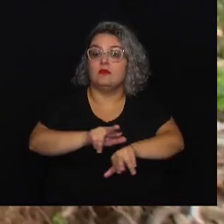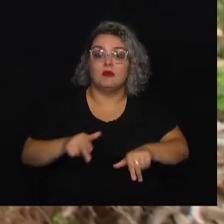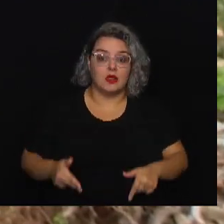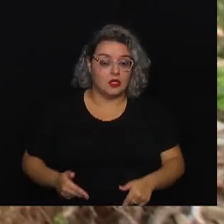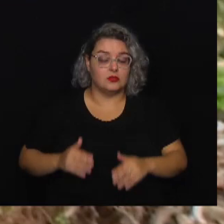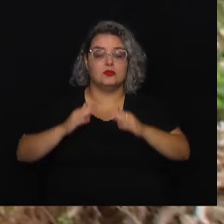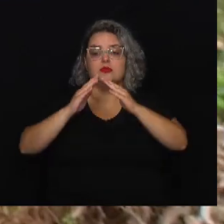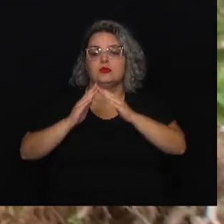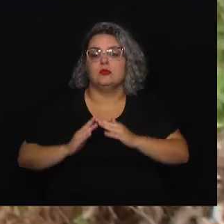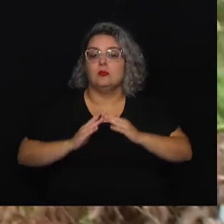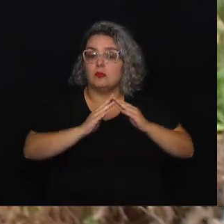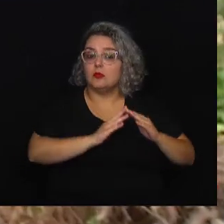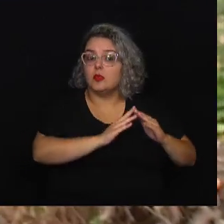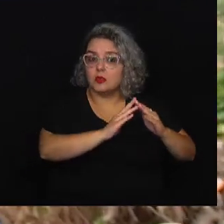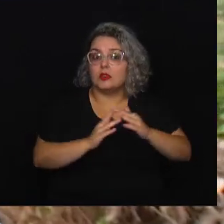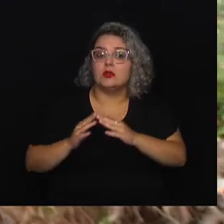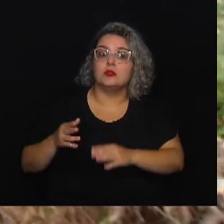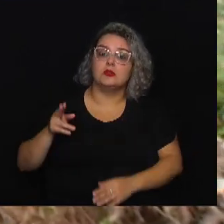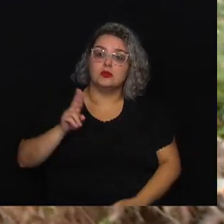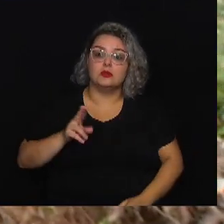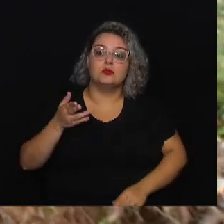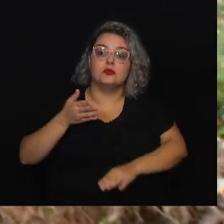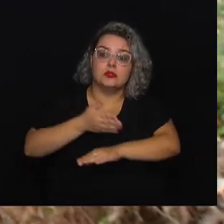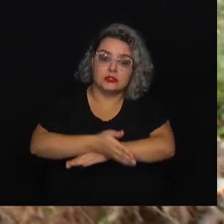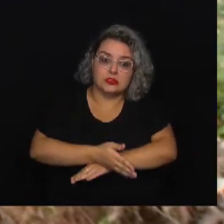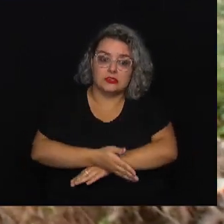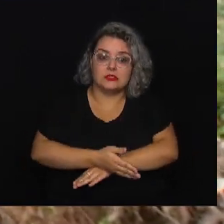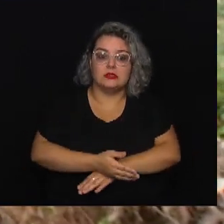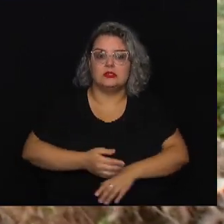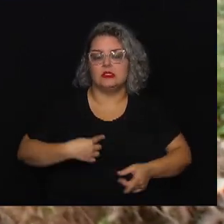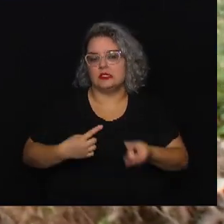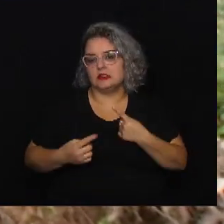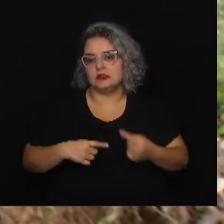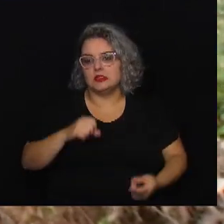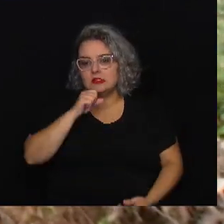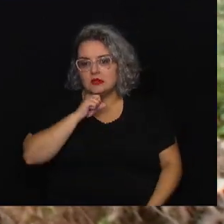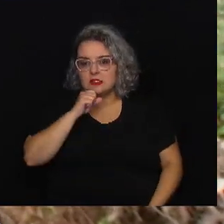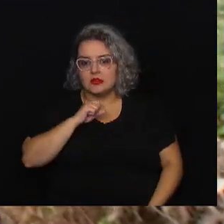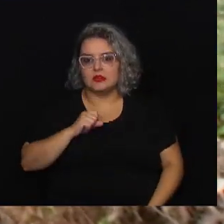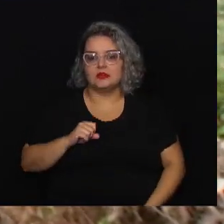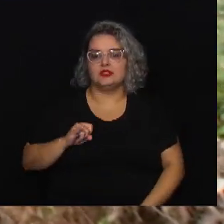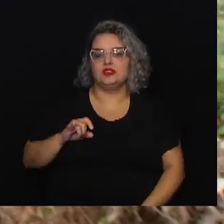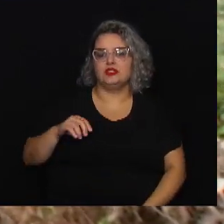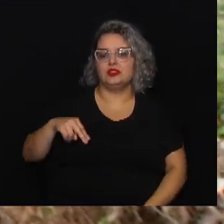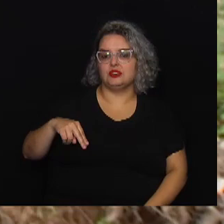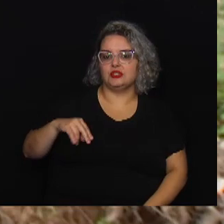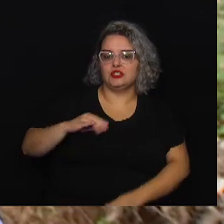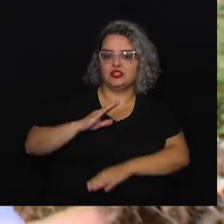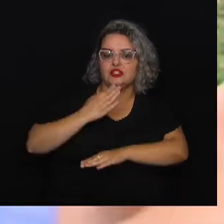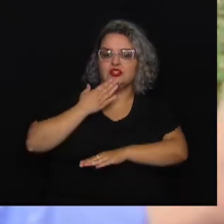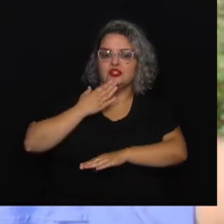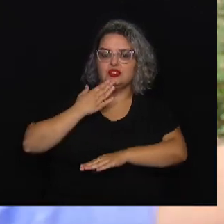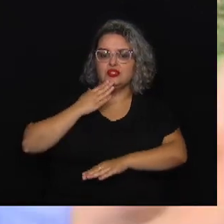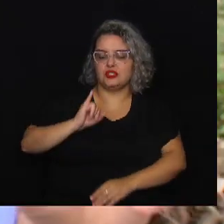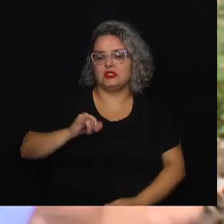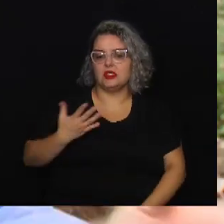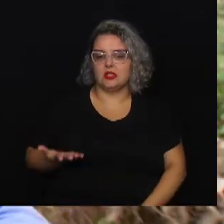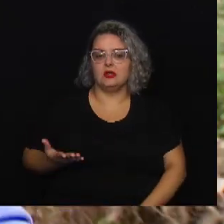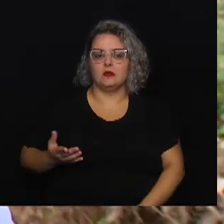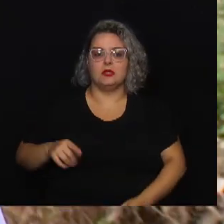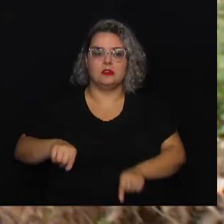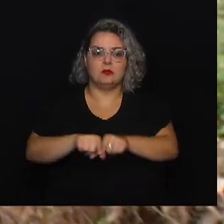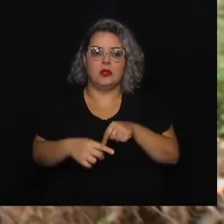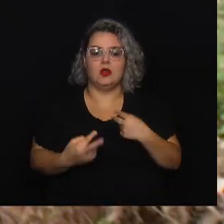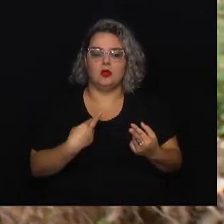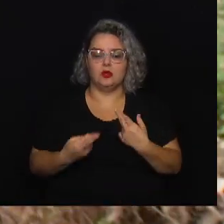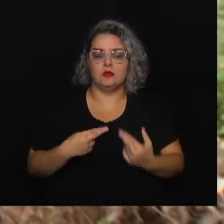que utilizam esse acesso, tanto na Estrada Velha, de Indaiatuba, como também da Santos Dumont. É um acesso